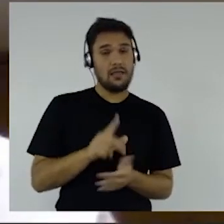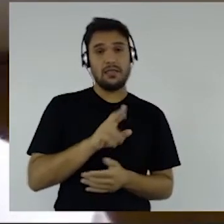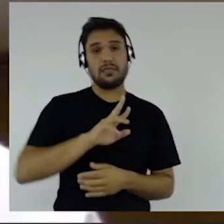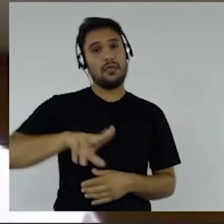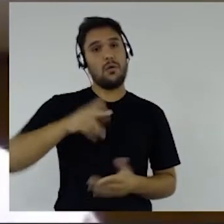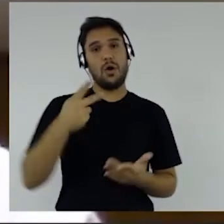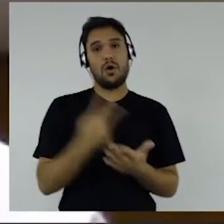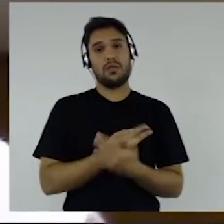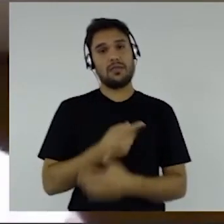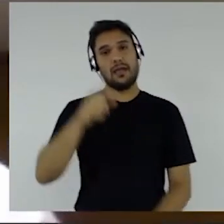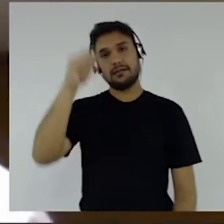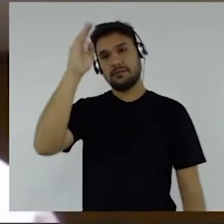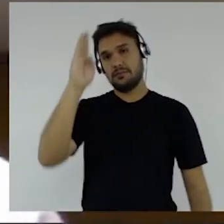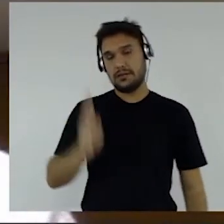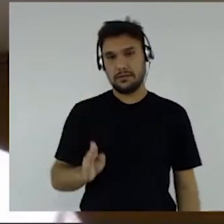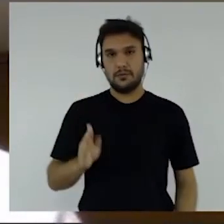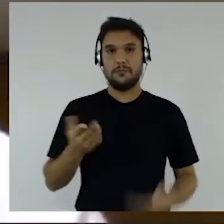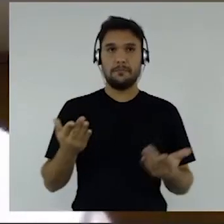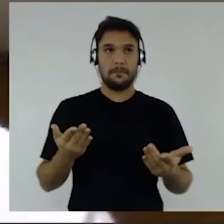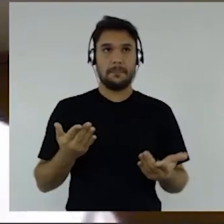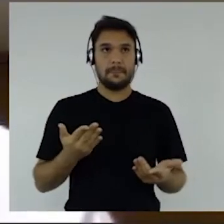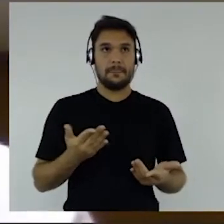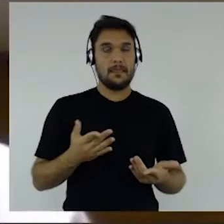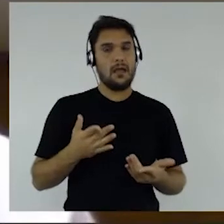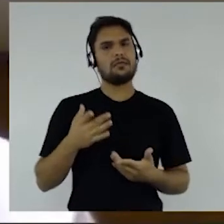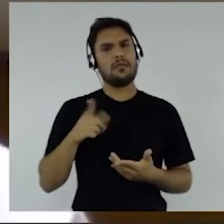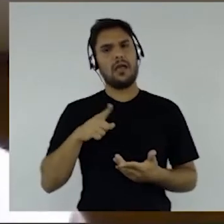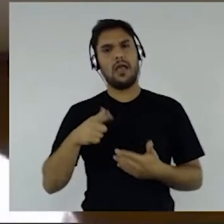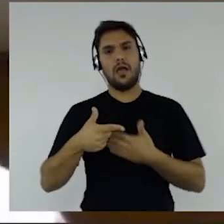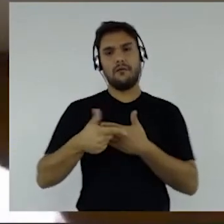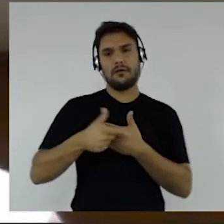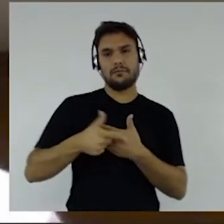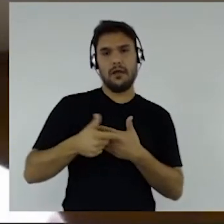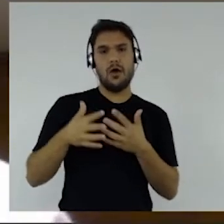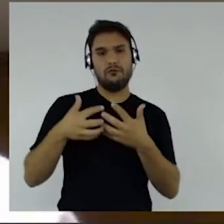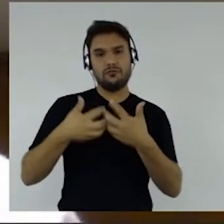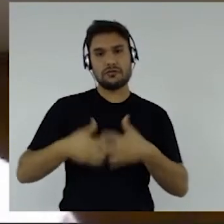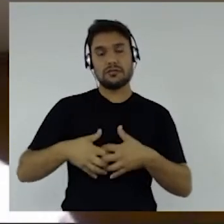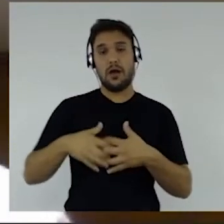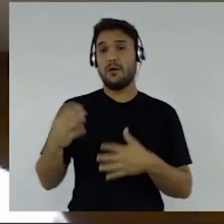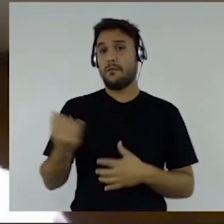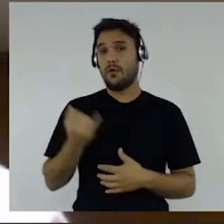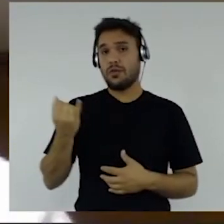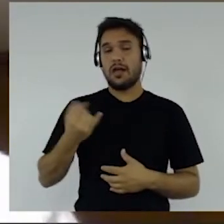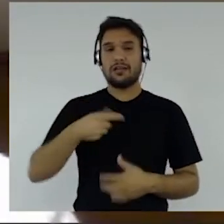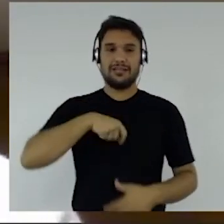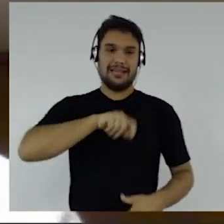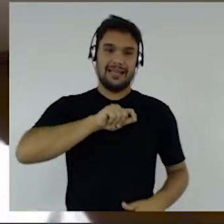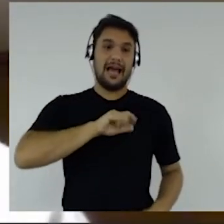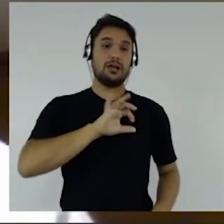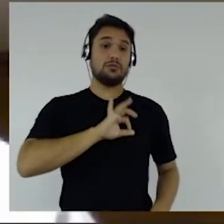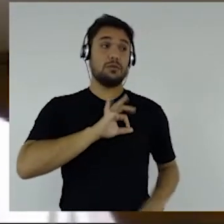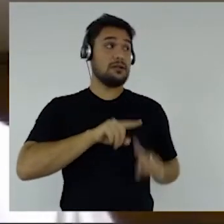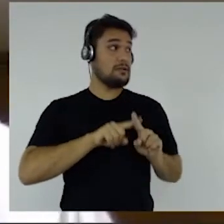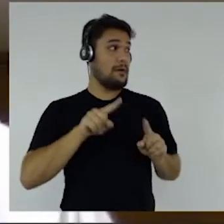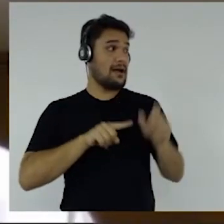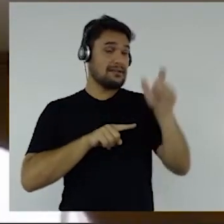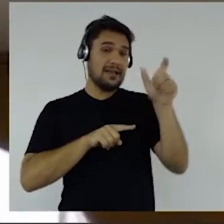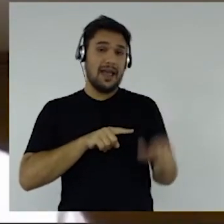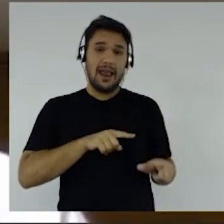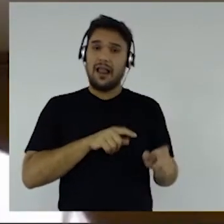Brasil. Por mais relevantes que sejam as funções do colega delegado de polícia, é certo que ele não